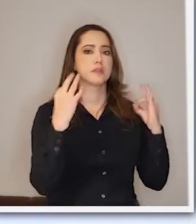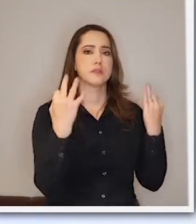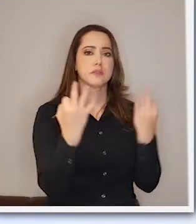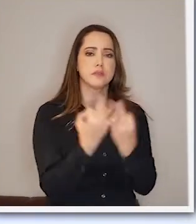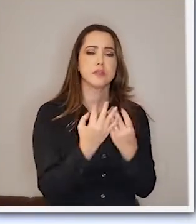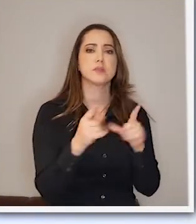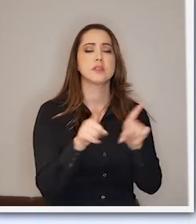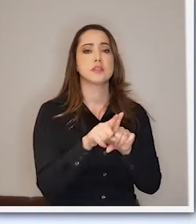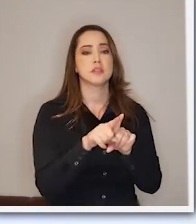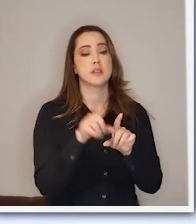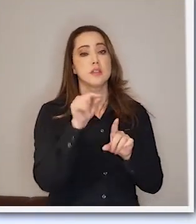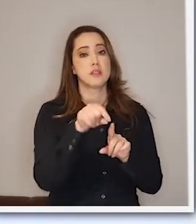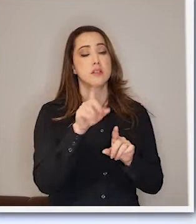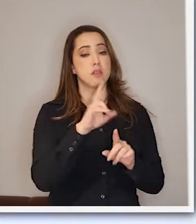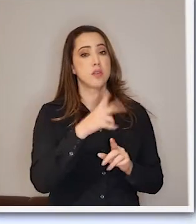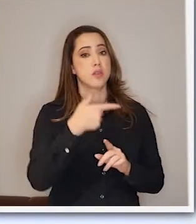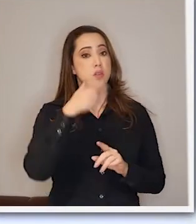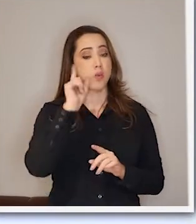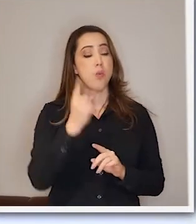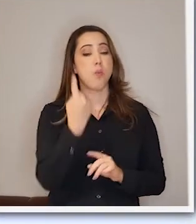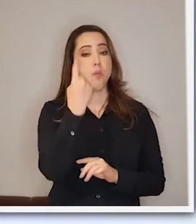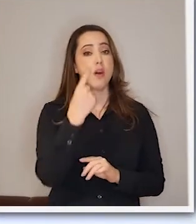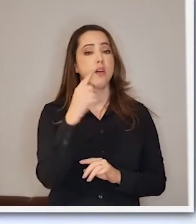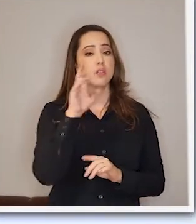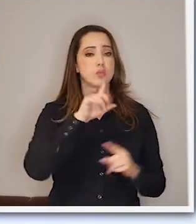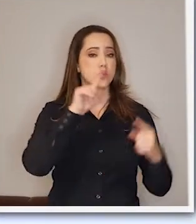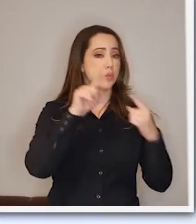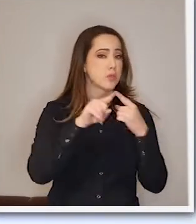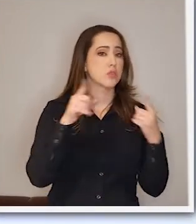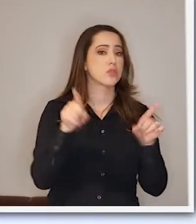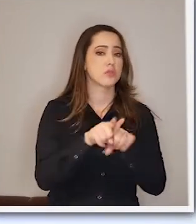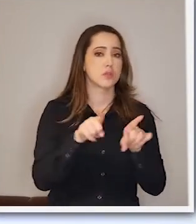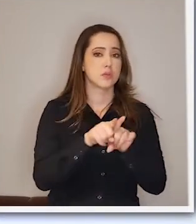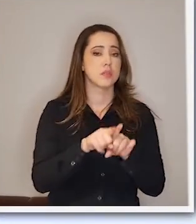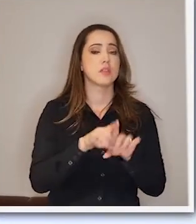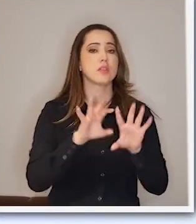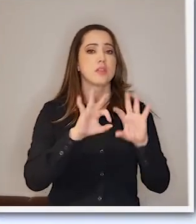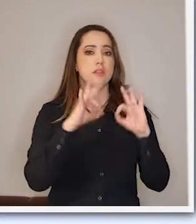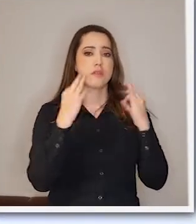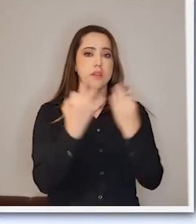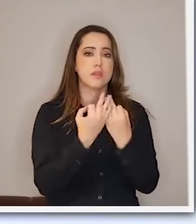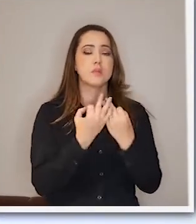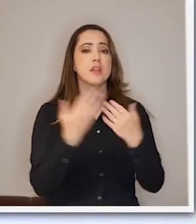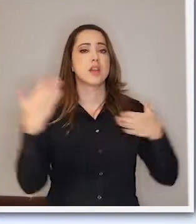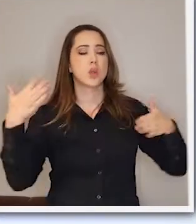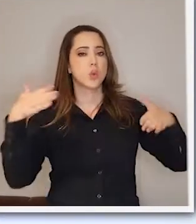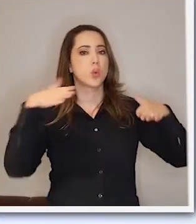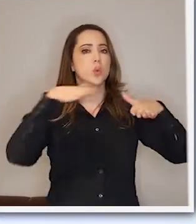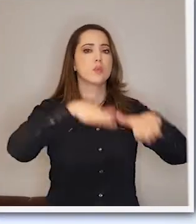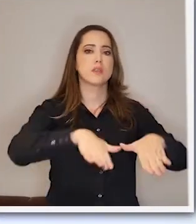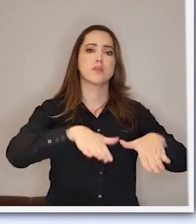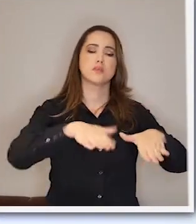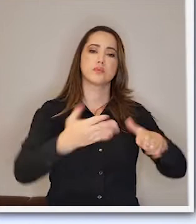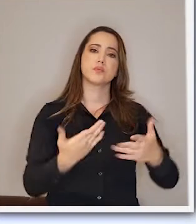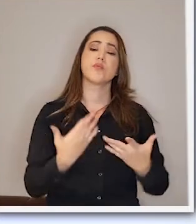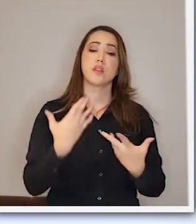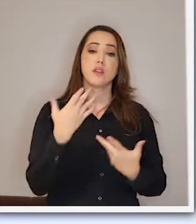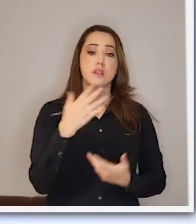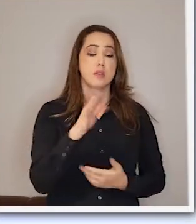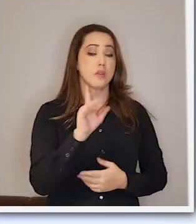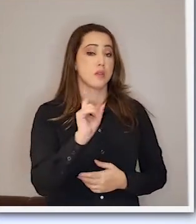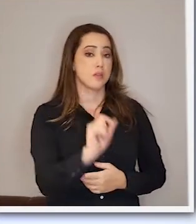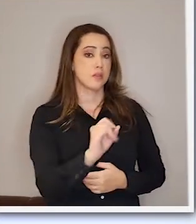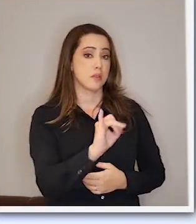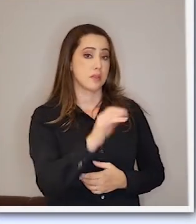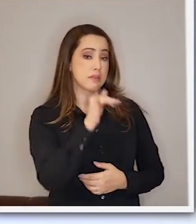família, eu falei agora do pai, que uma das minhas bandeiras também, uma delas, é a política inclusiva, ou a política